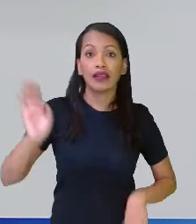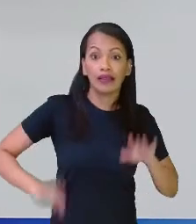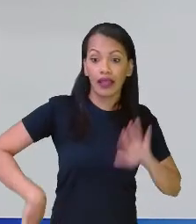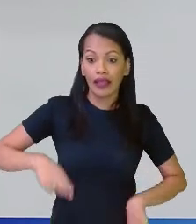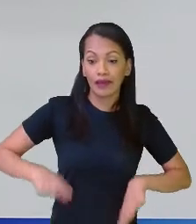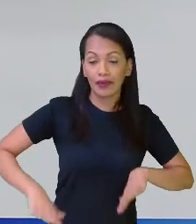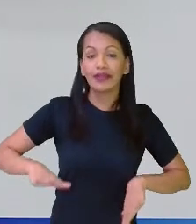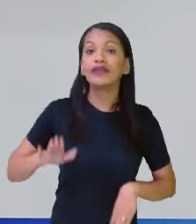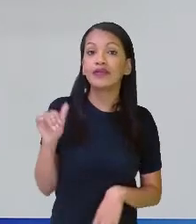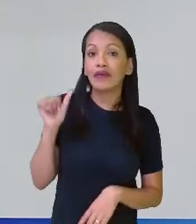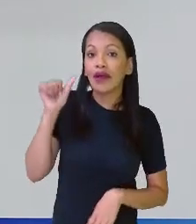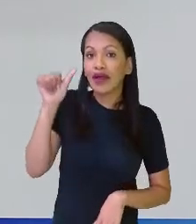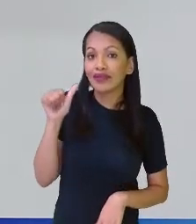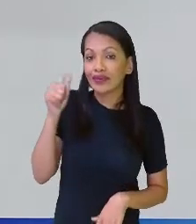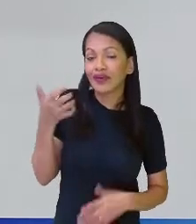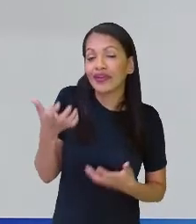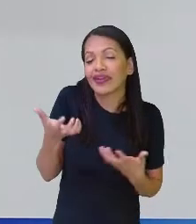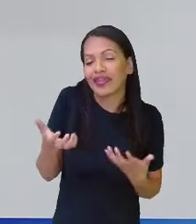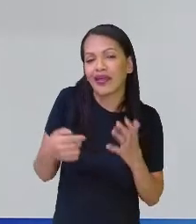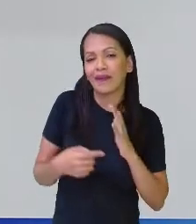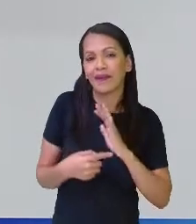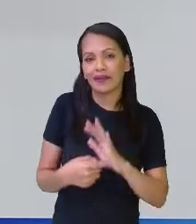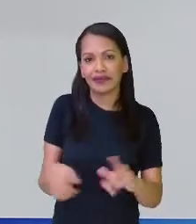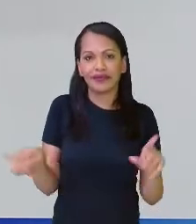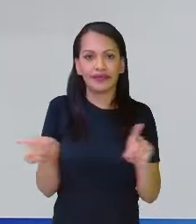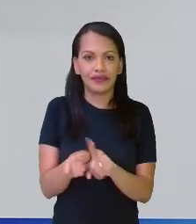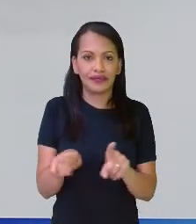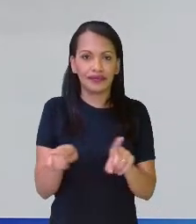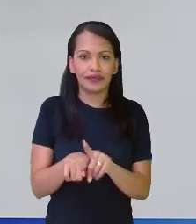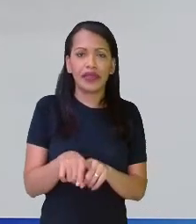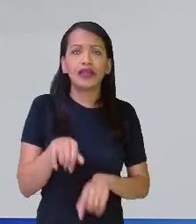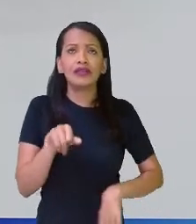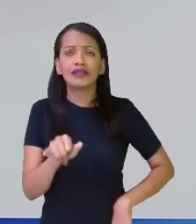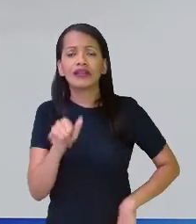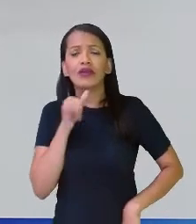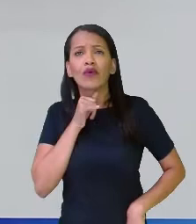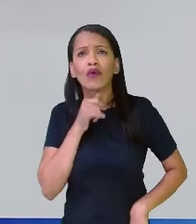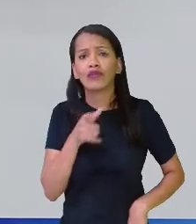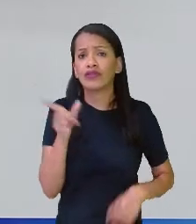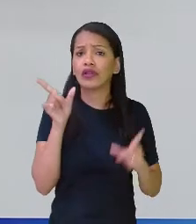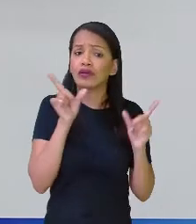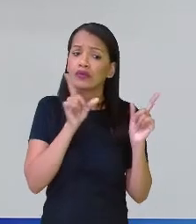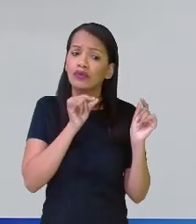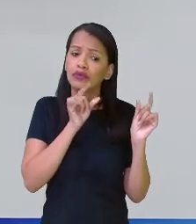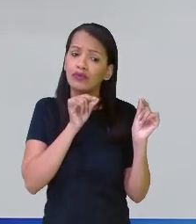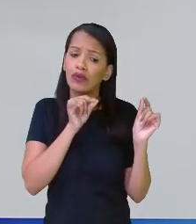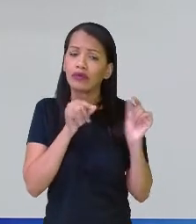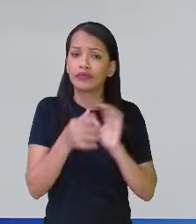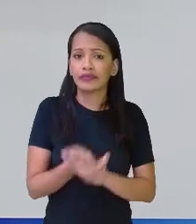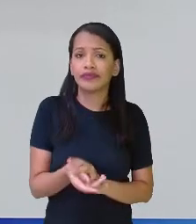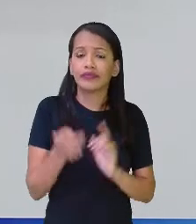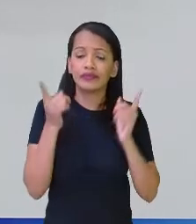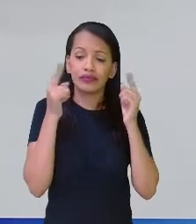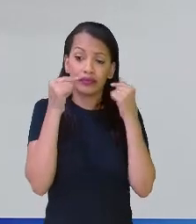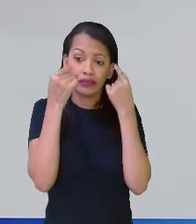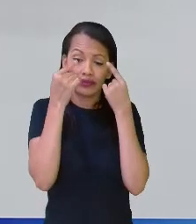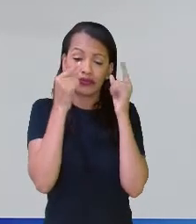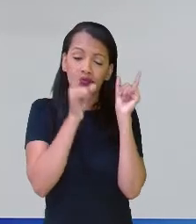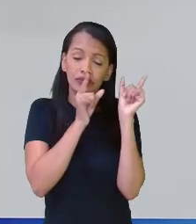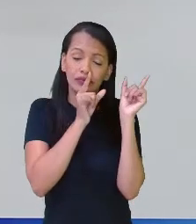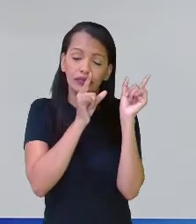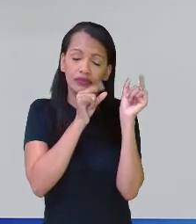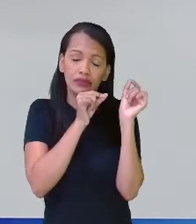passar. E tem a parte vocal. Se eu estiver dizendo assim que eu estou com sono, aí eu fecho meus olhinhos, deixo eles